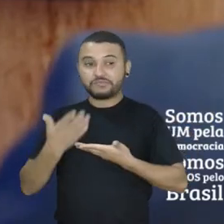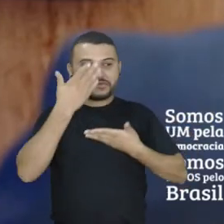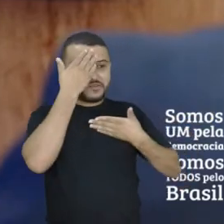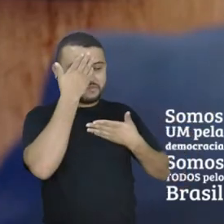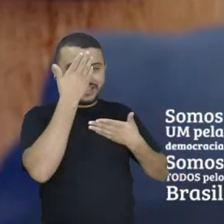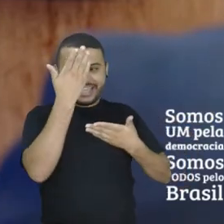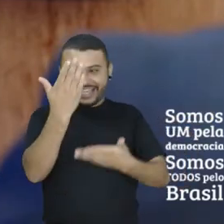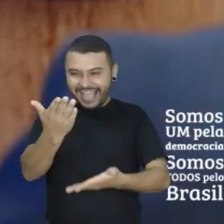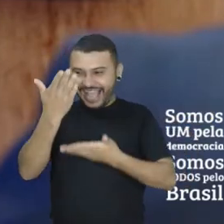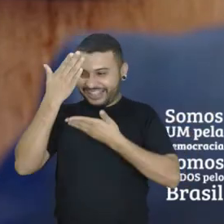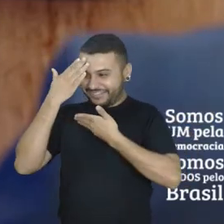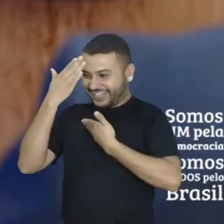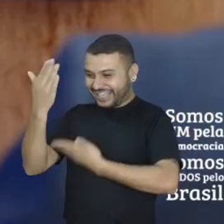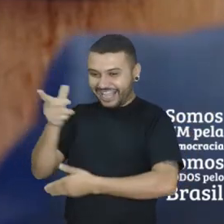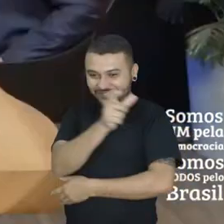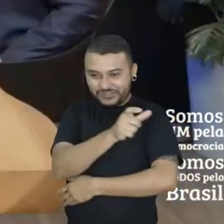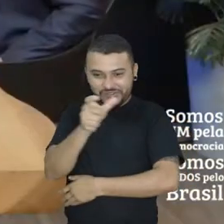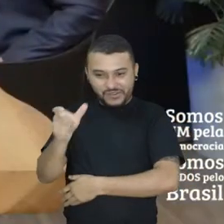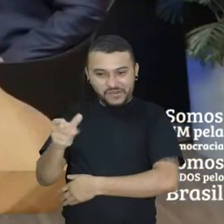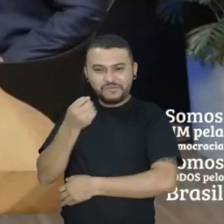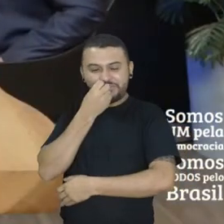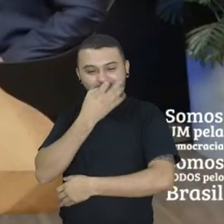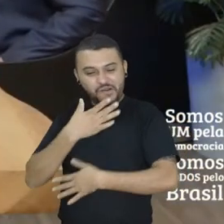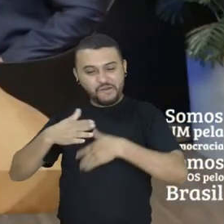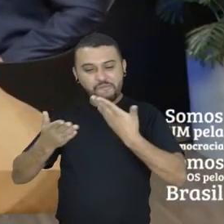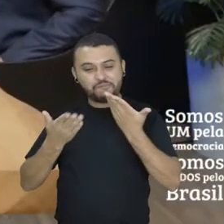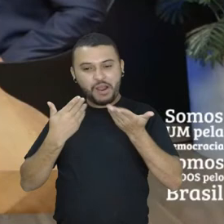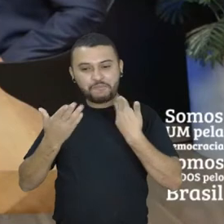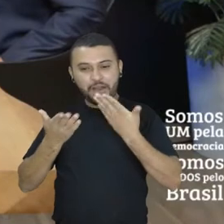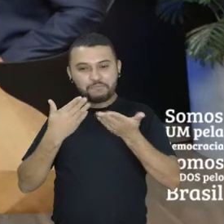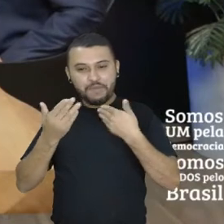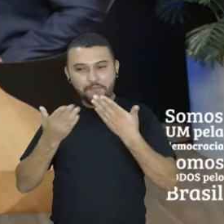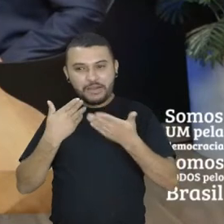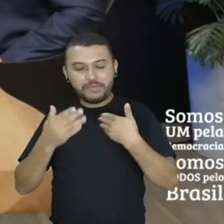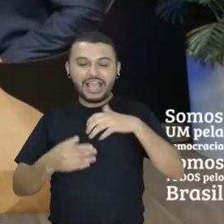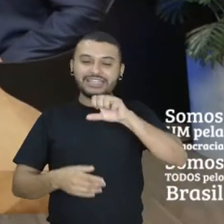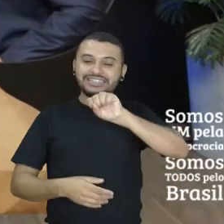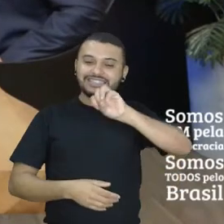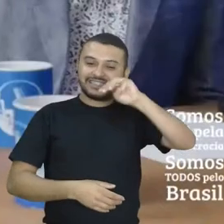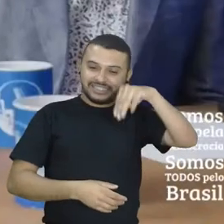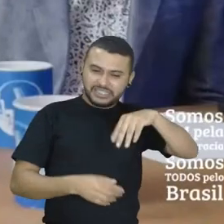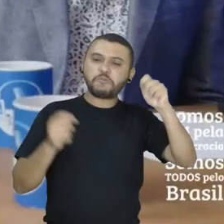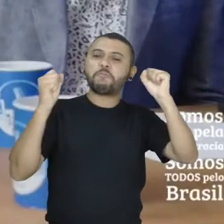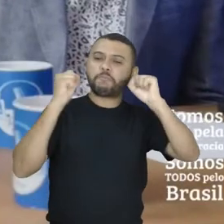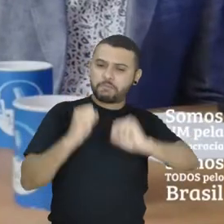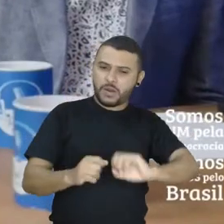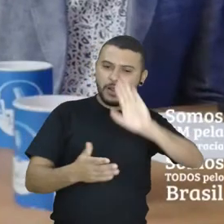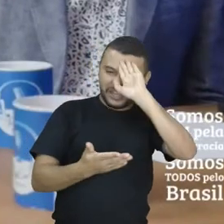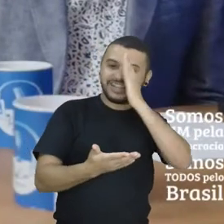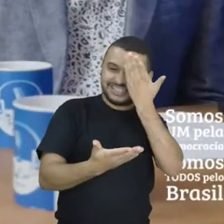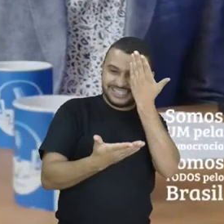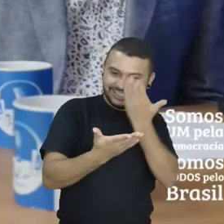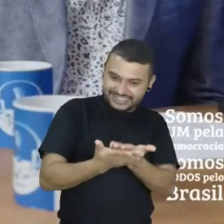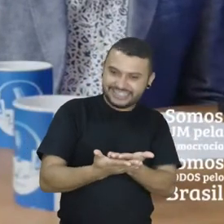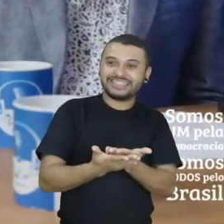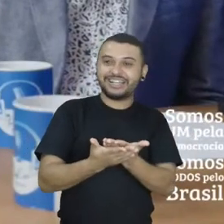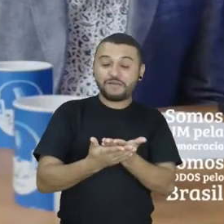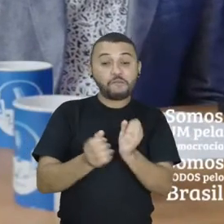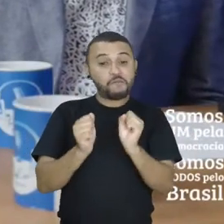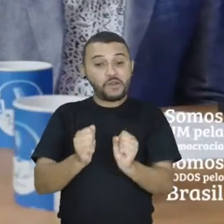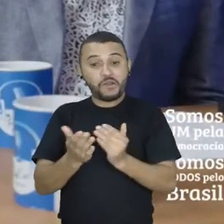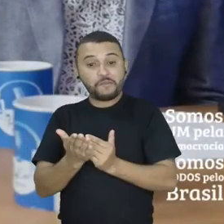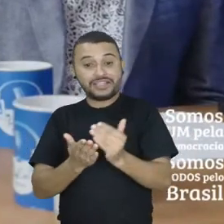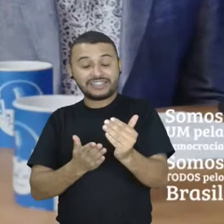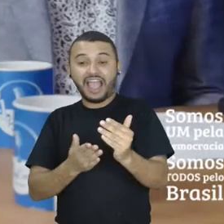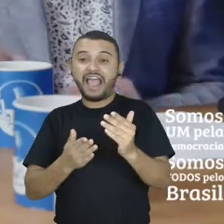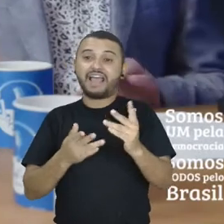Will. Uma alegria estar com vocês, conversar aqui no Sim Pode Crer. Sim, pode crer, olha só. E a gente já vai